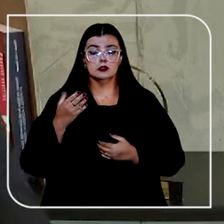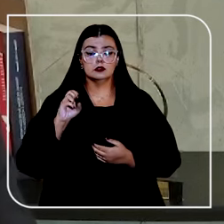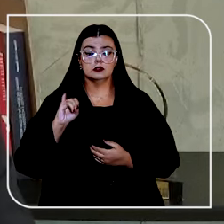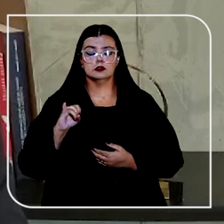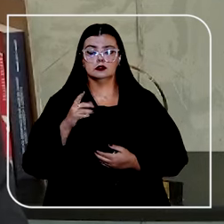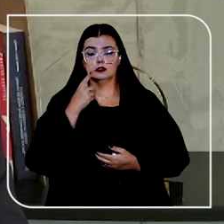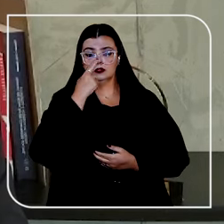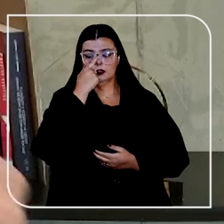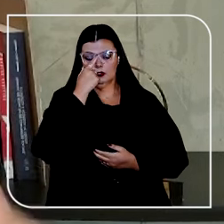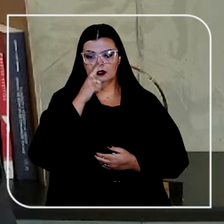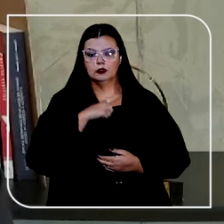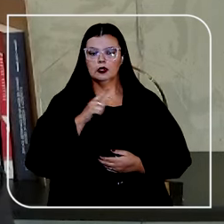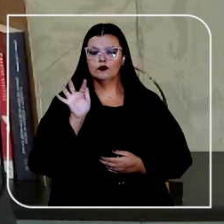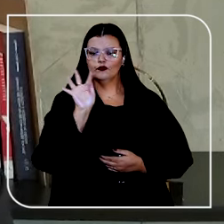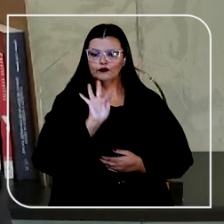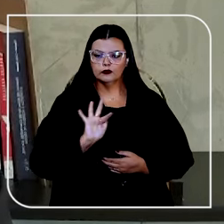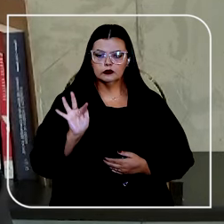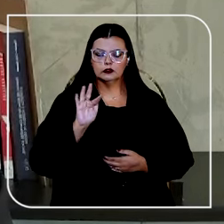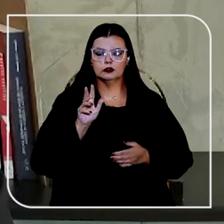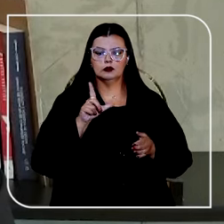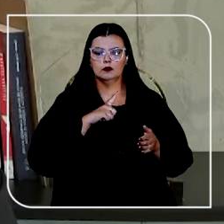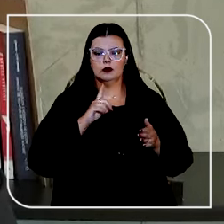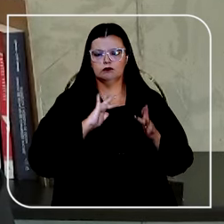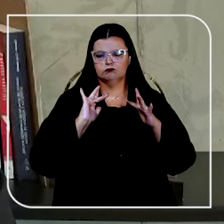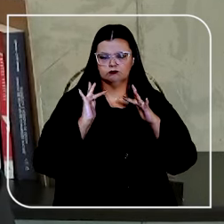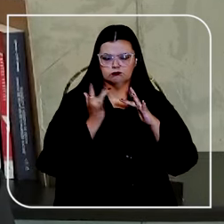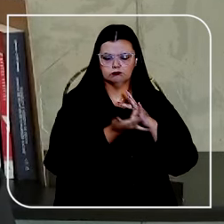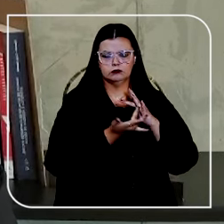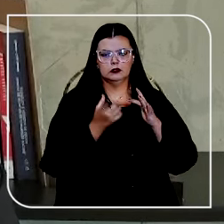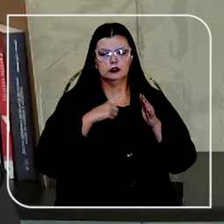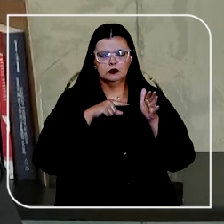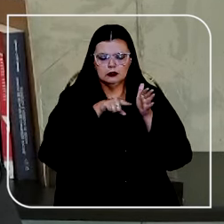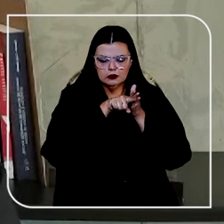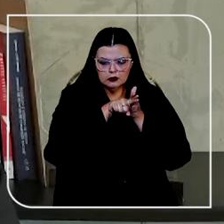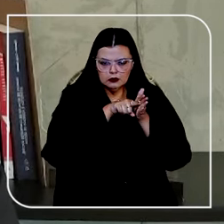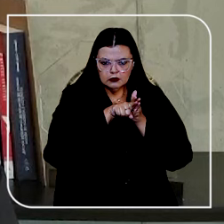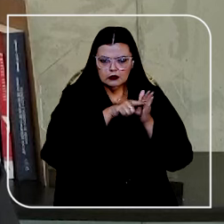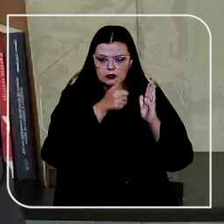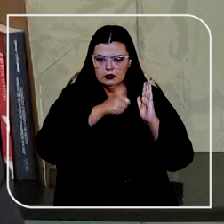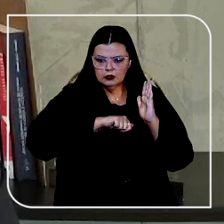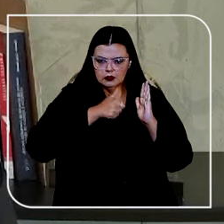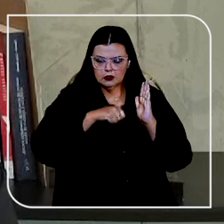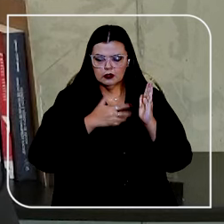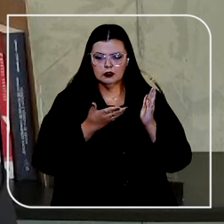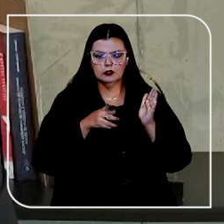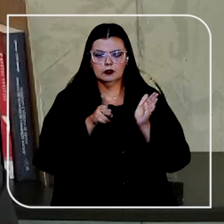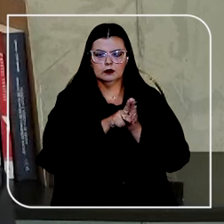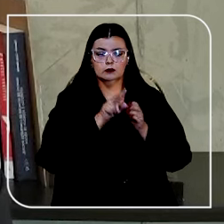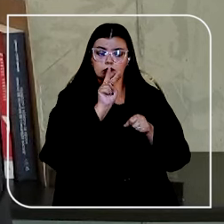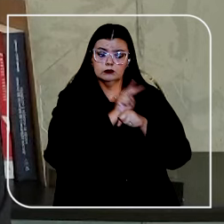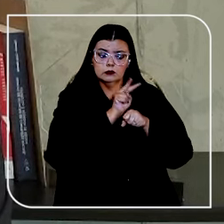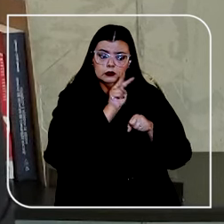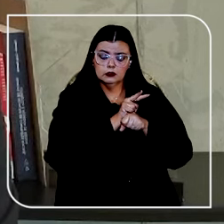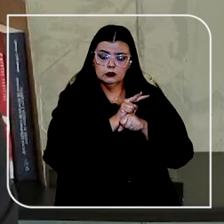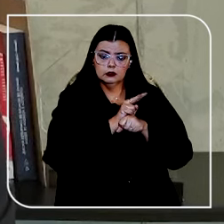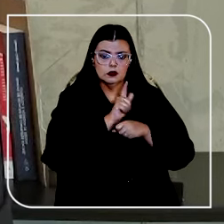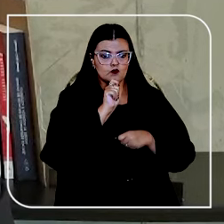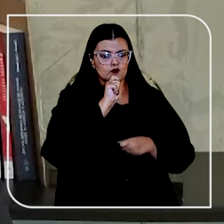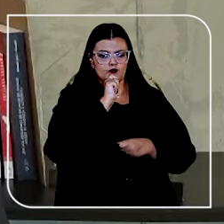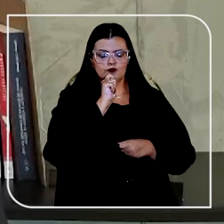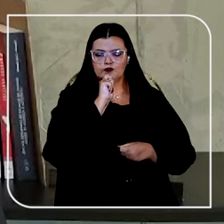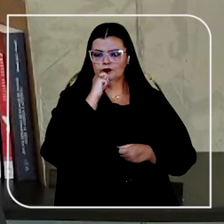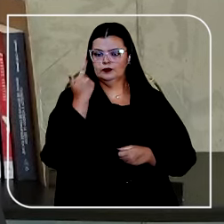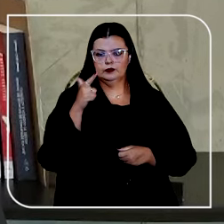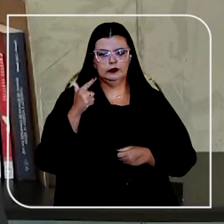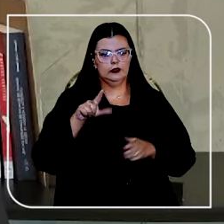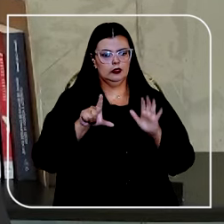como sendo uma função da rede social fazer essa essa fiscalização é o que se chama de dever Geral de vigilância isso ainda